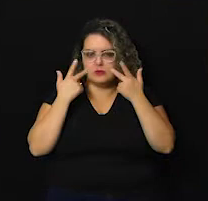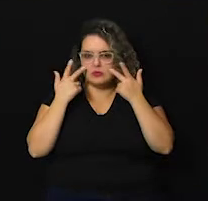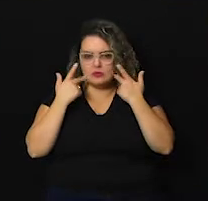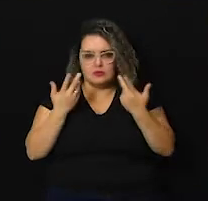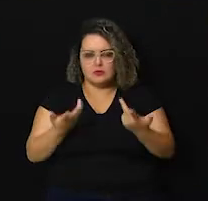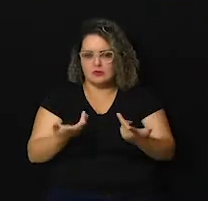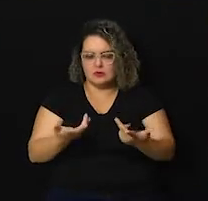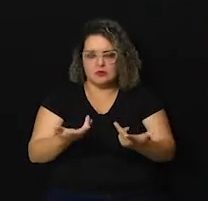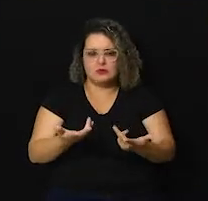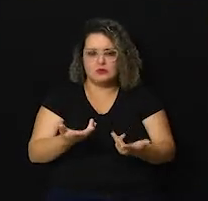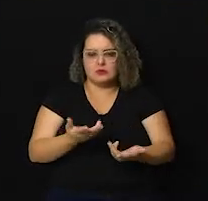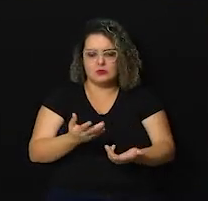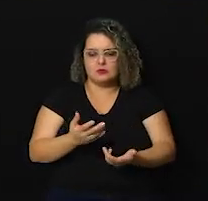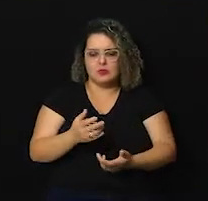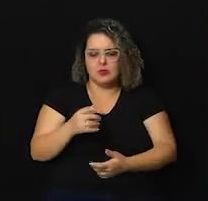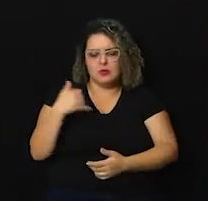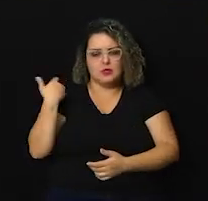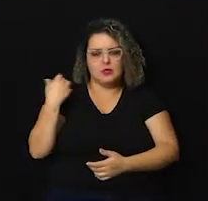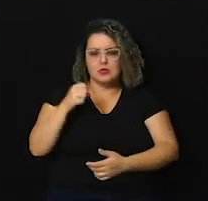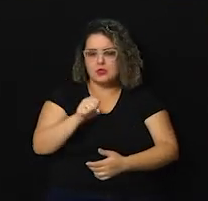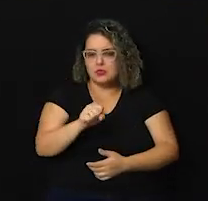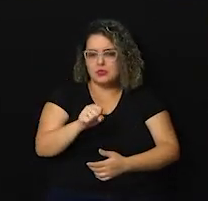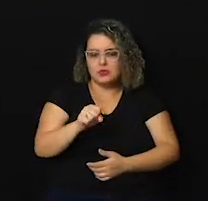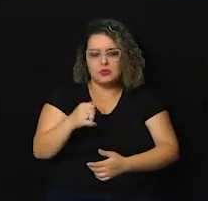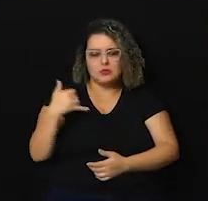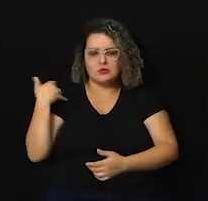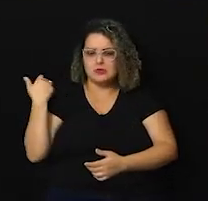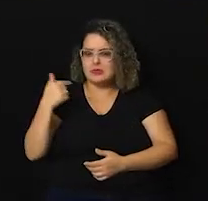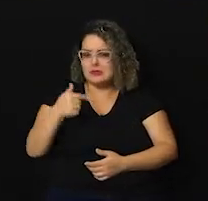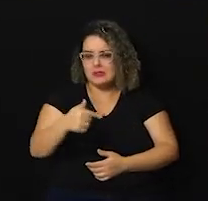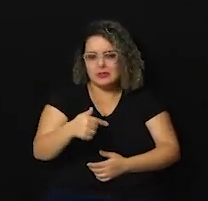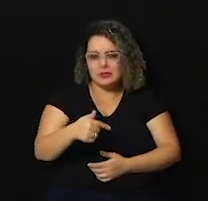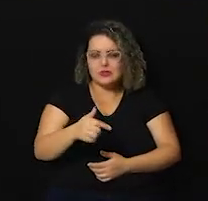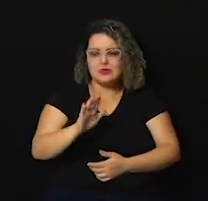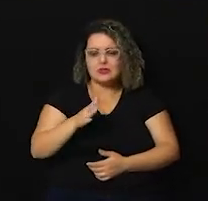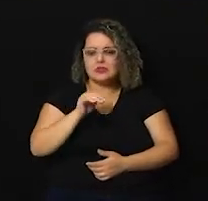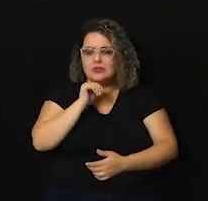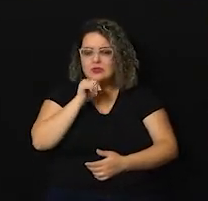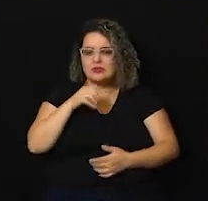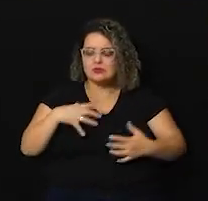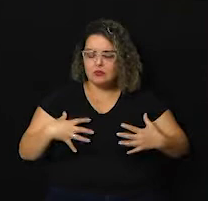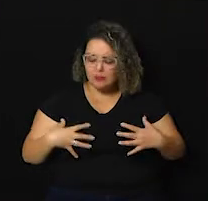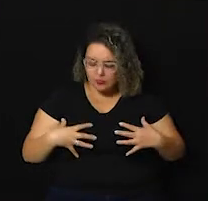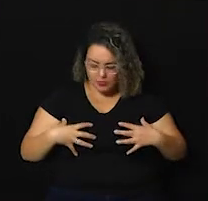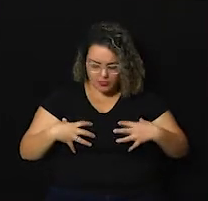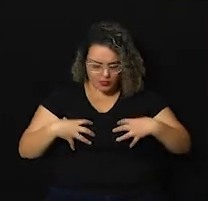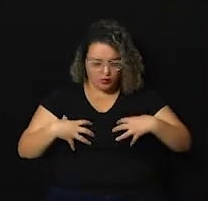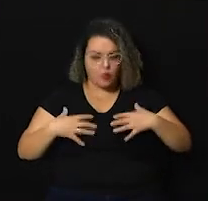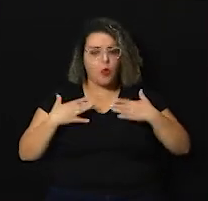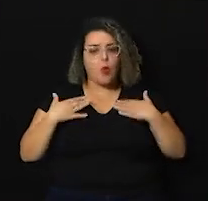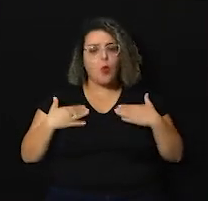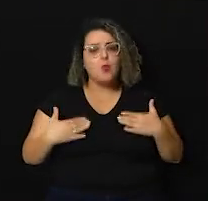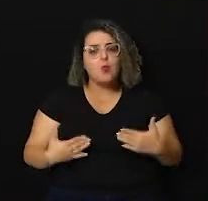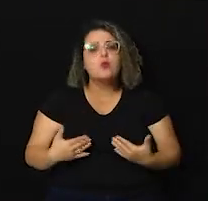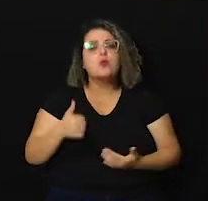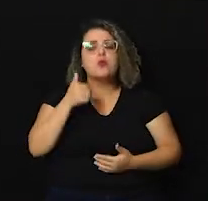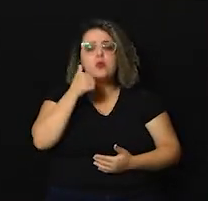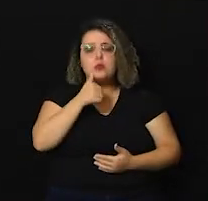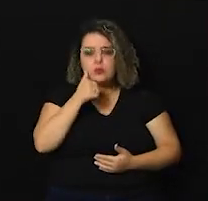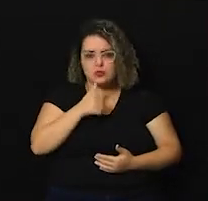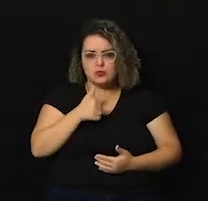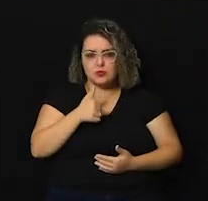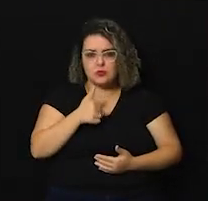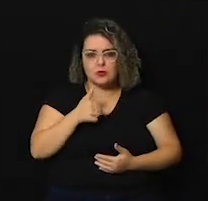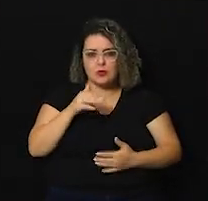natural. Até cerca de 8 anos, 7 anos, elas já desenvolvem seios, desenvolvem os efeitos da